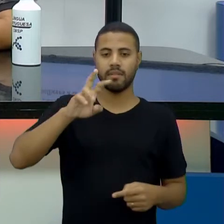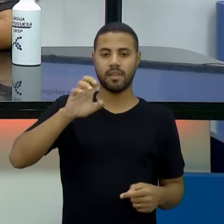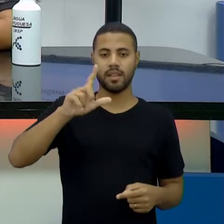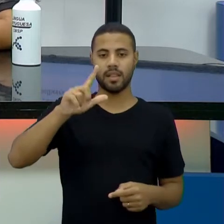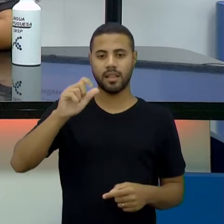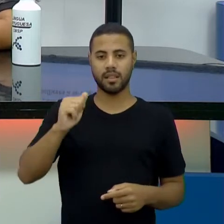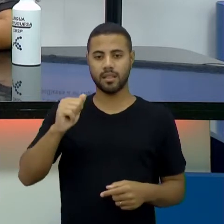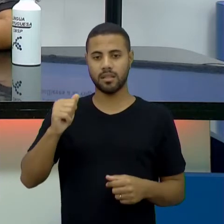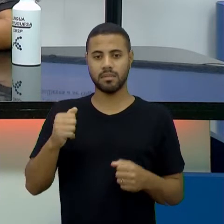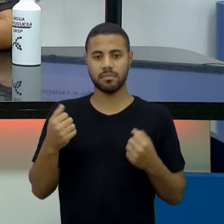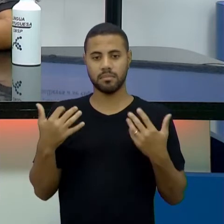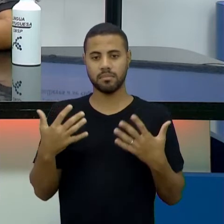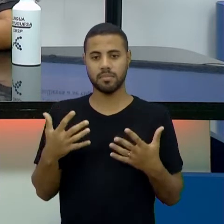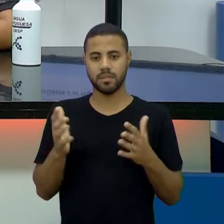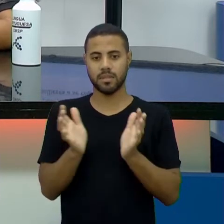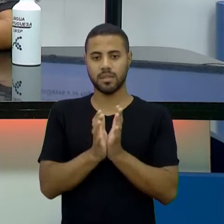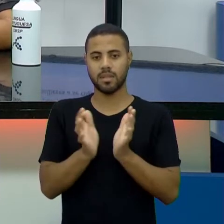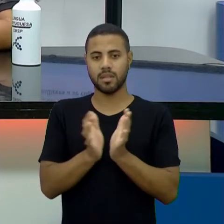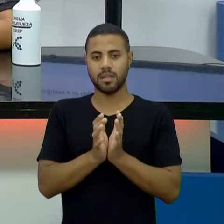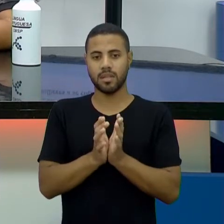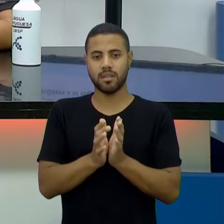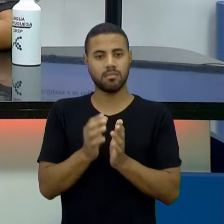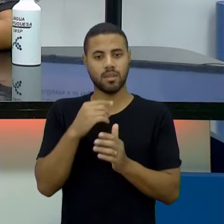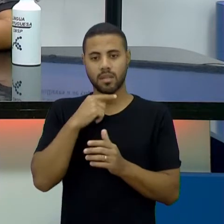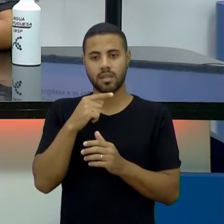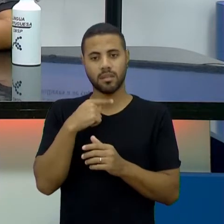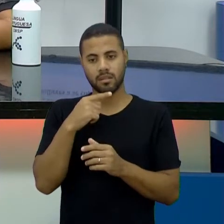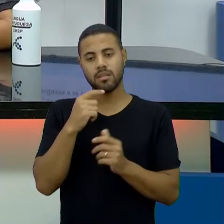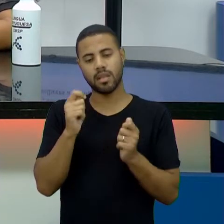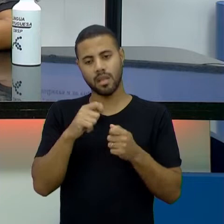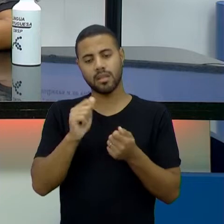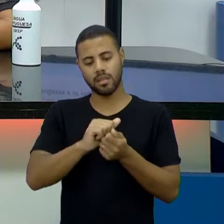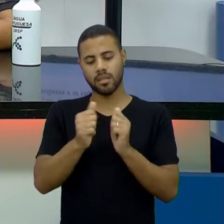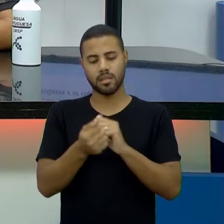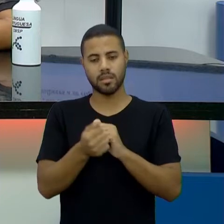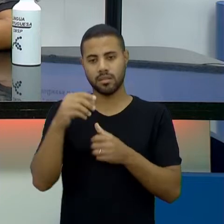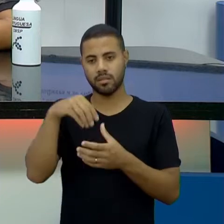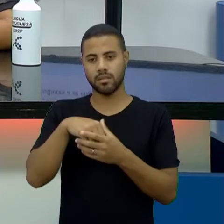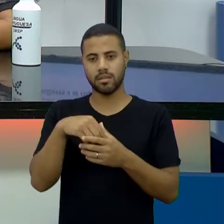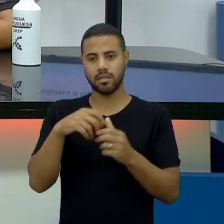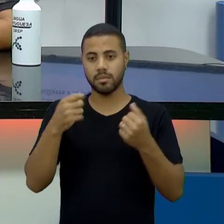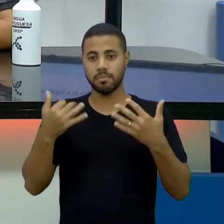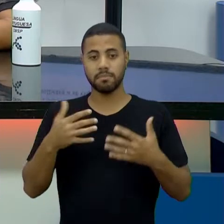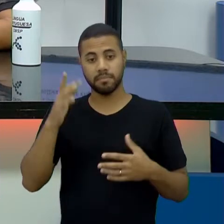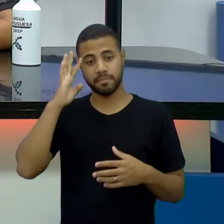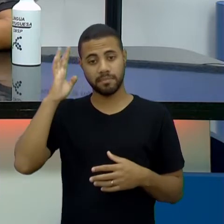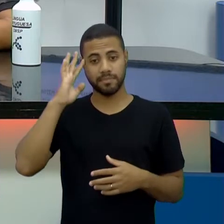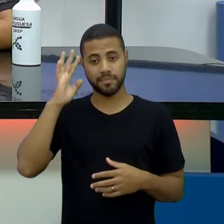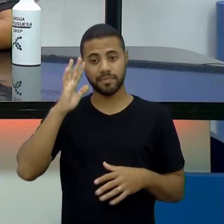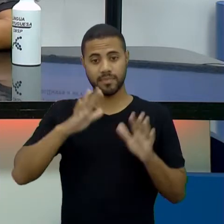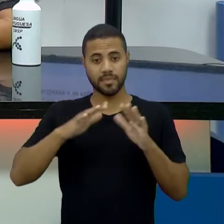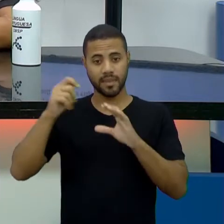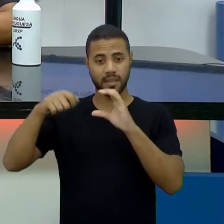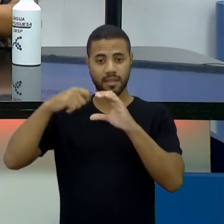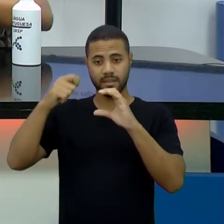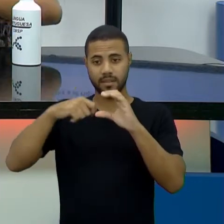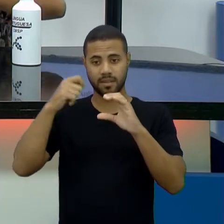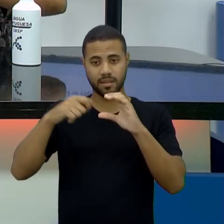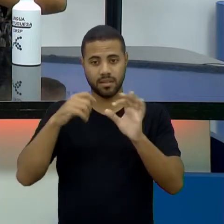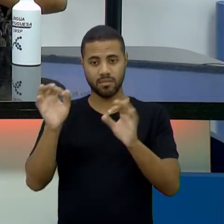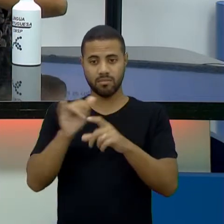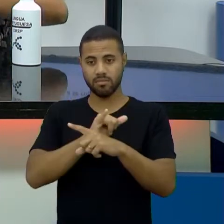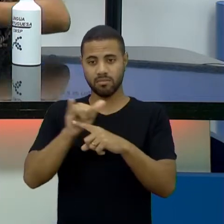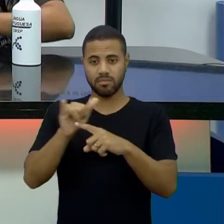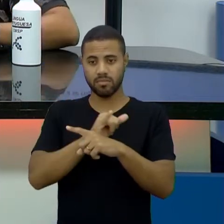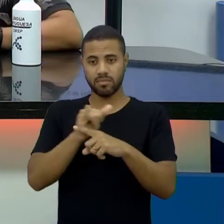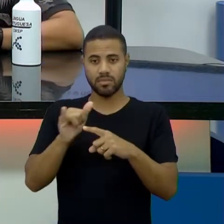não, hein, gente? Não começa também tentar adaptar. Tem como. Dá pra fazer umas simulações, por exemplo, se quiser fazer um de vídeo aí. Ali. Coloca lá